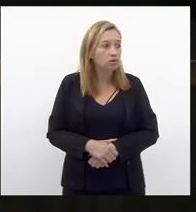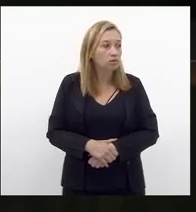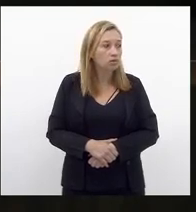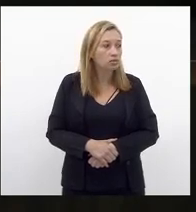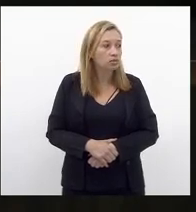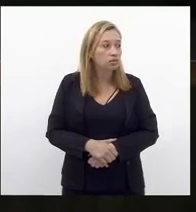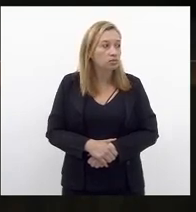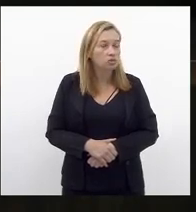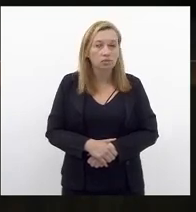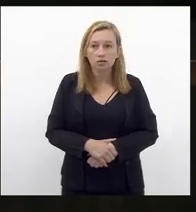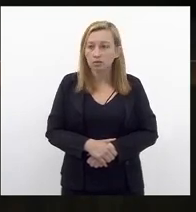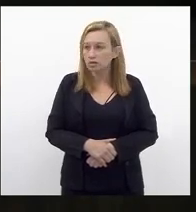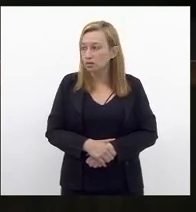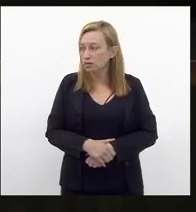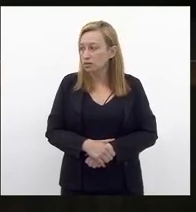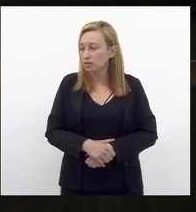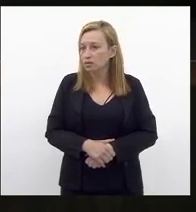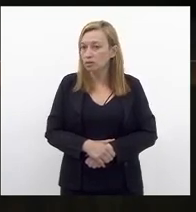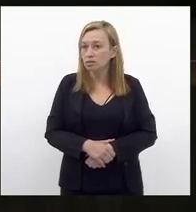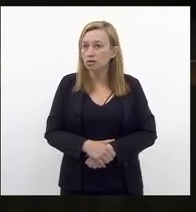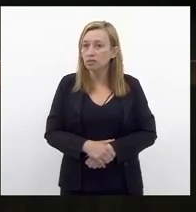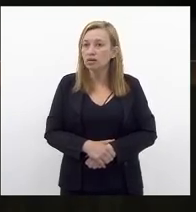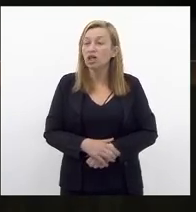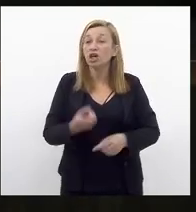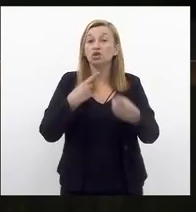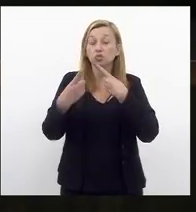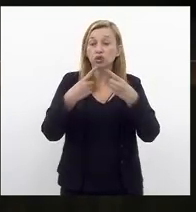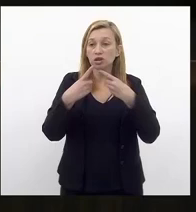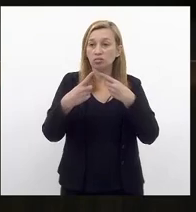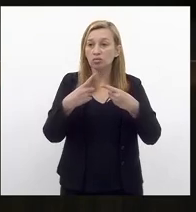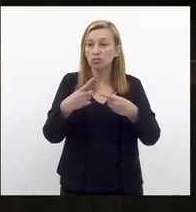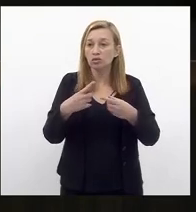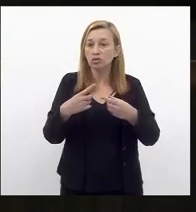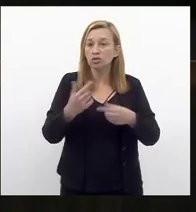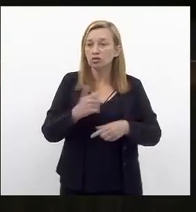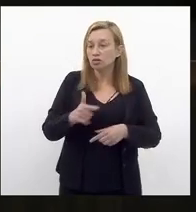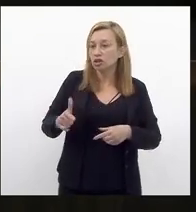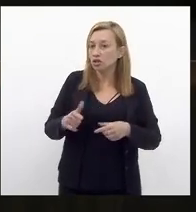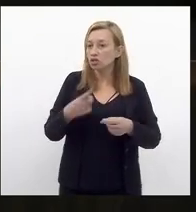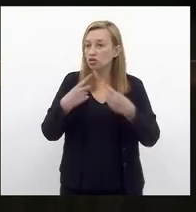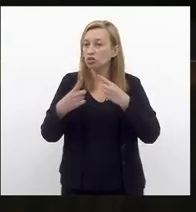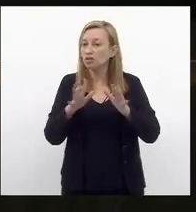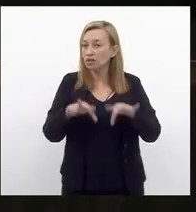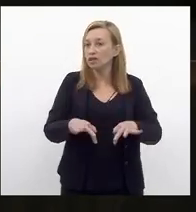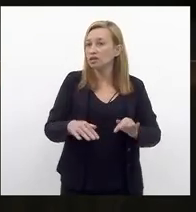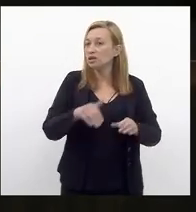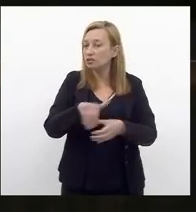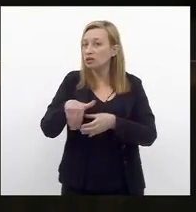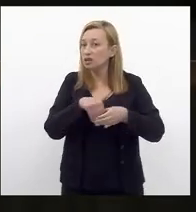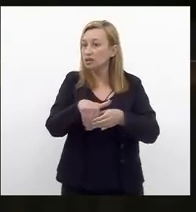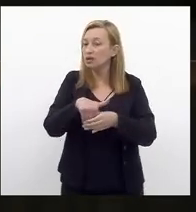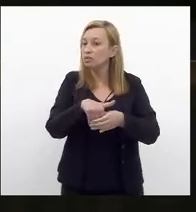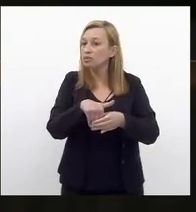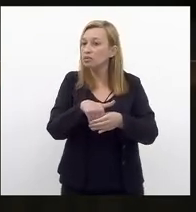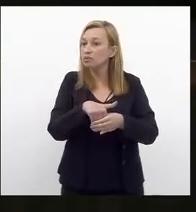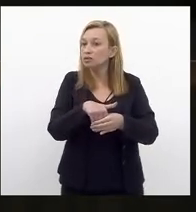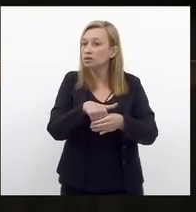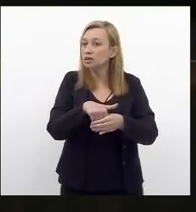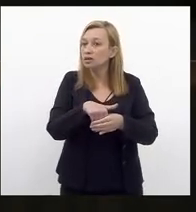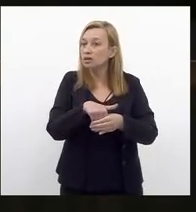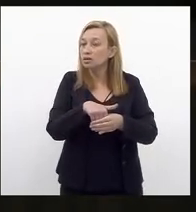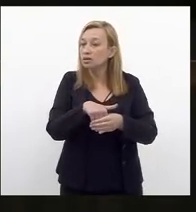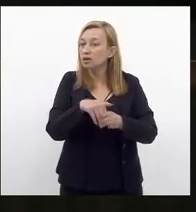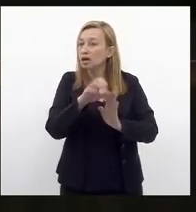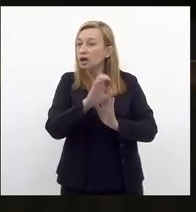em votação em discussão A vendo aqueles cortiça Edição em votação E